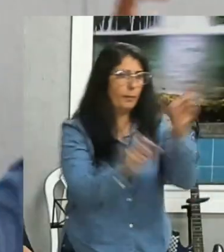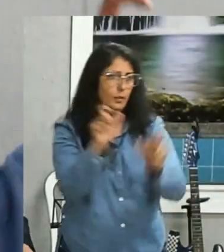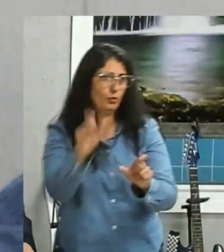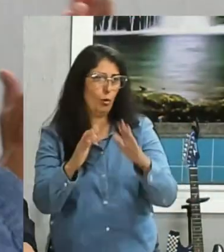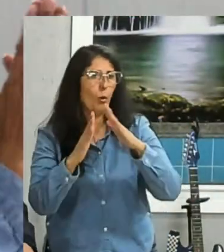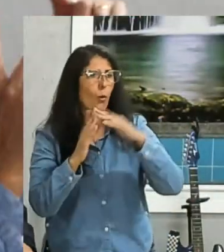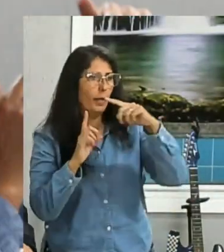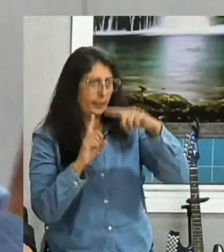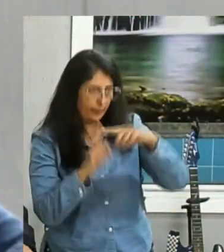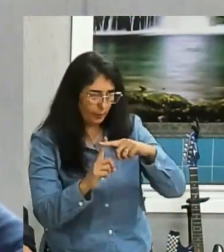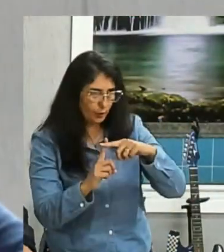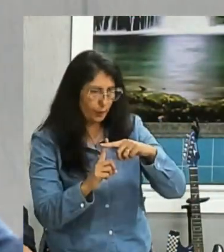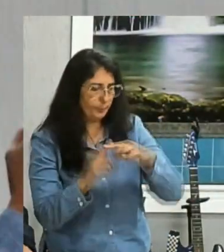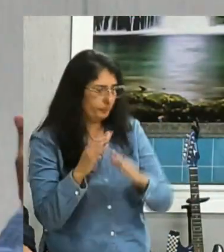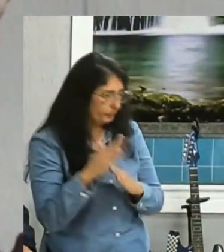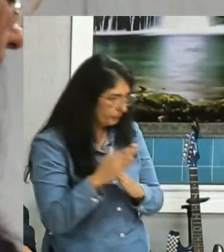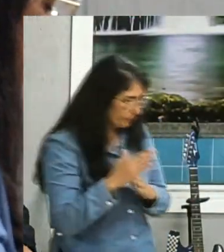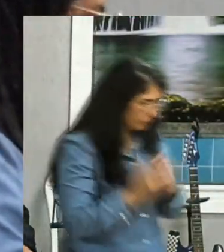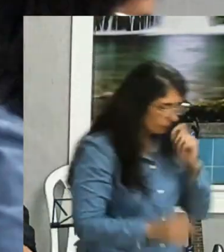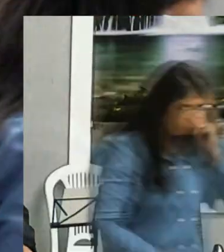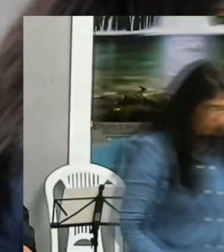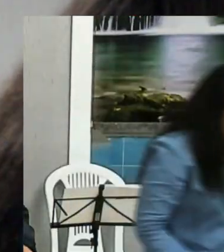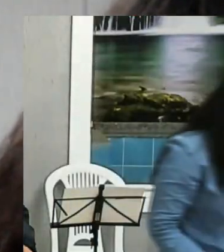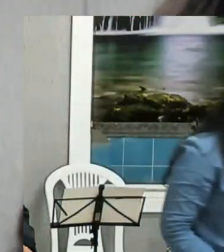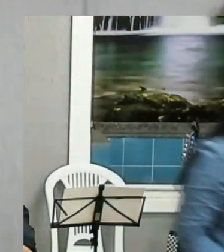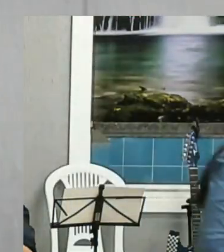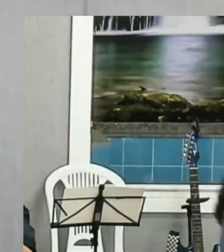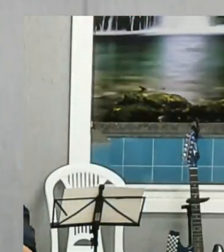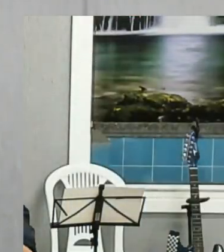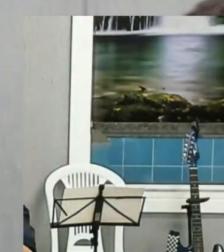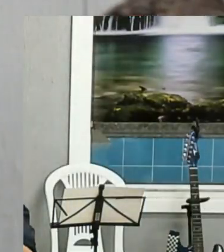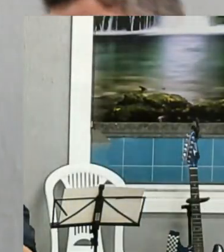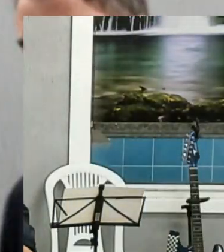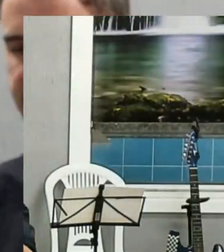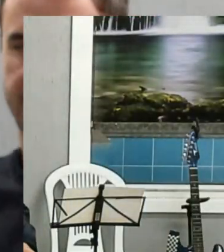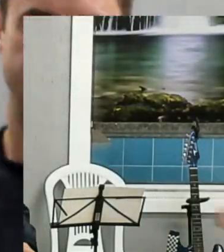comigo o versículo 10.